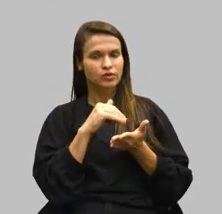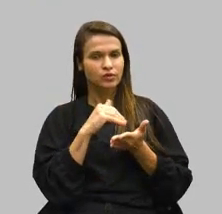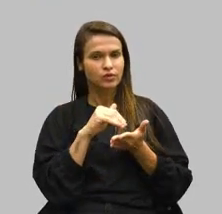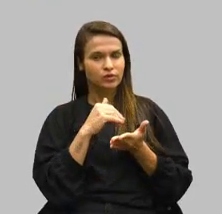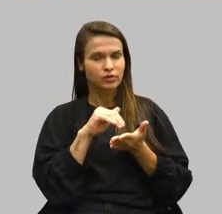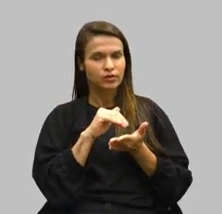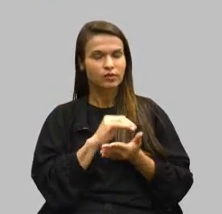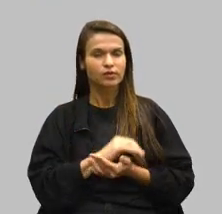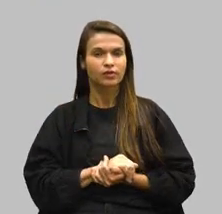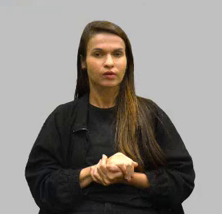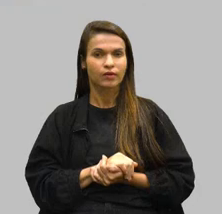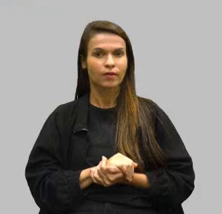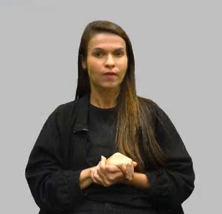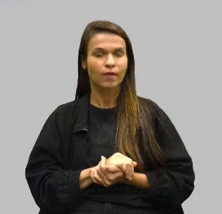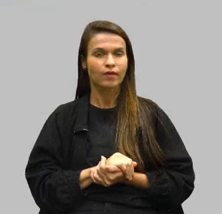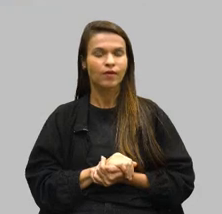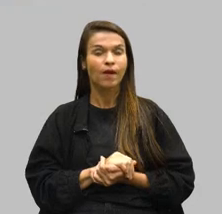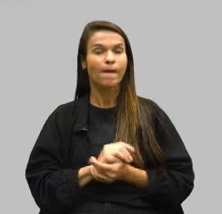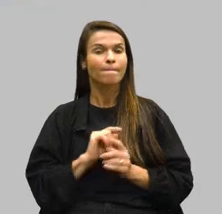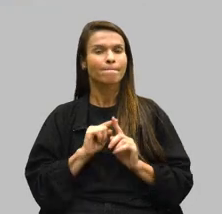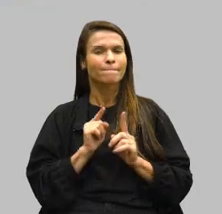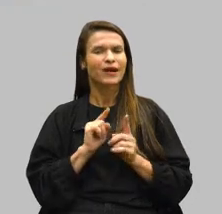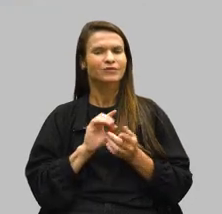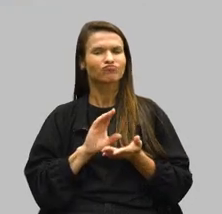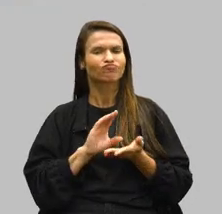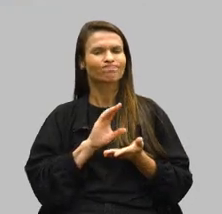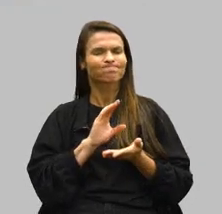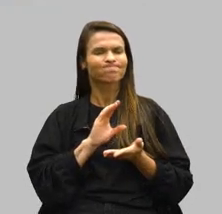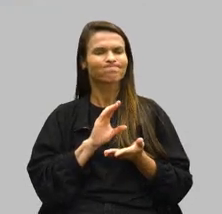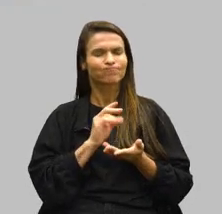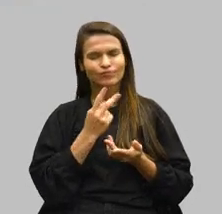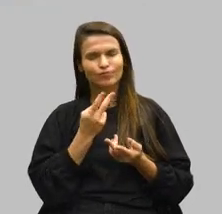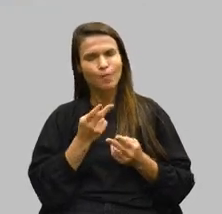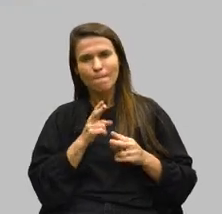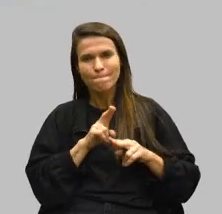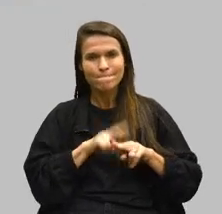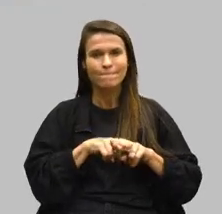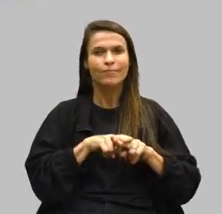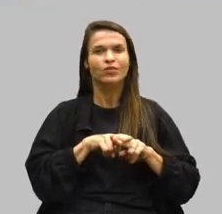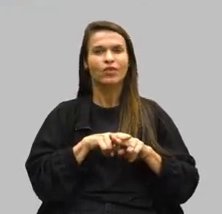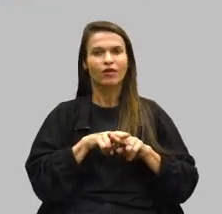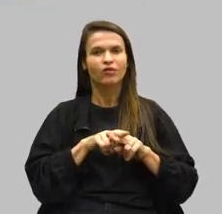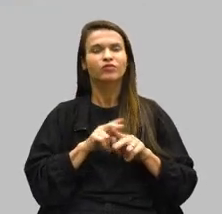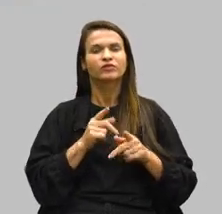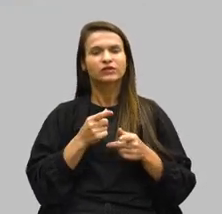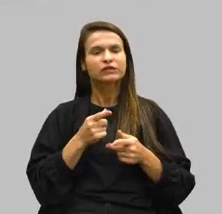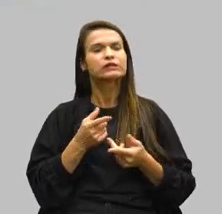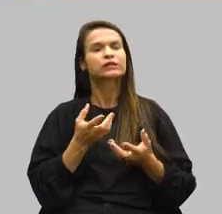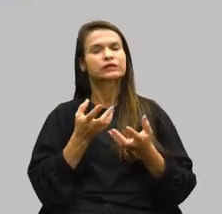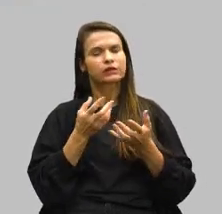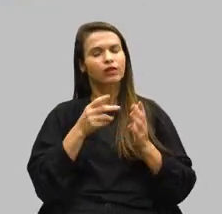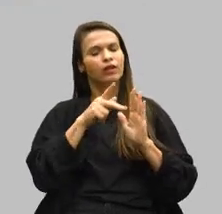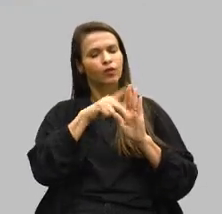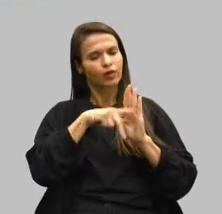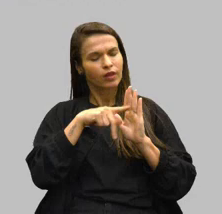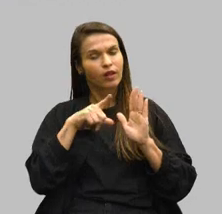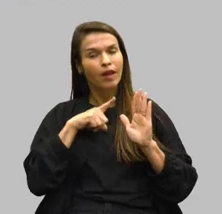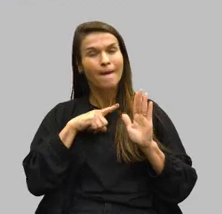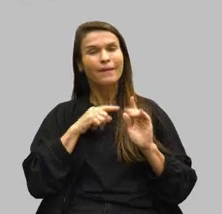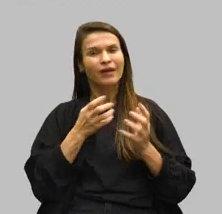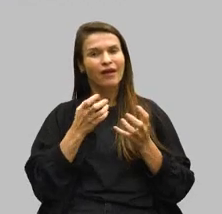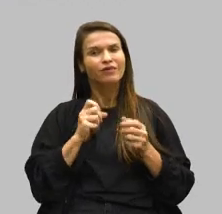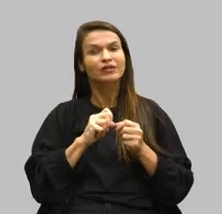pasta mas que às vezes o orçamento te você tá lá como executora quer fazer mas o